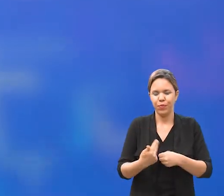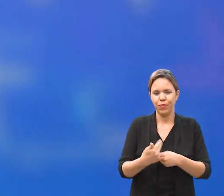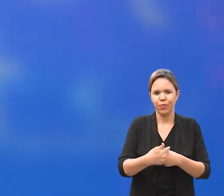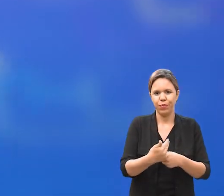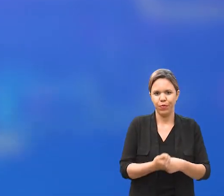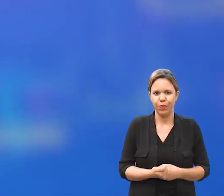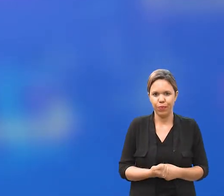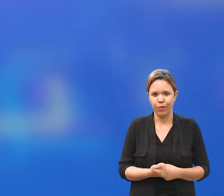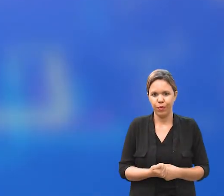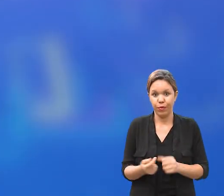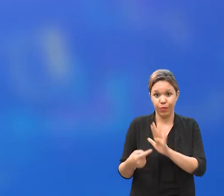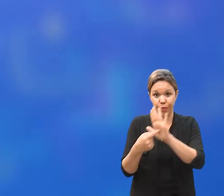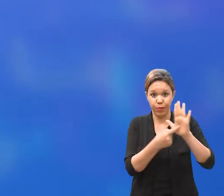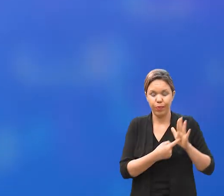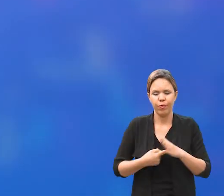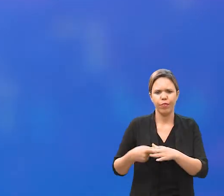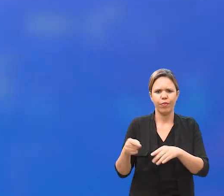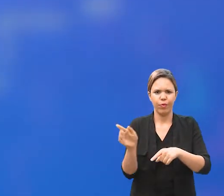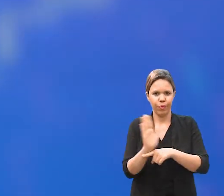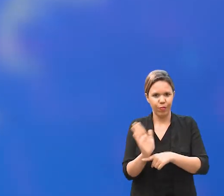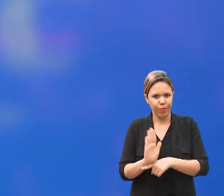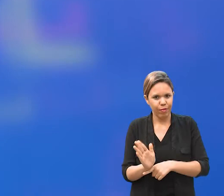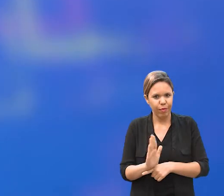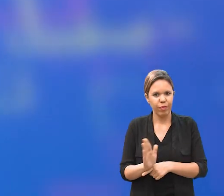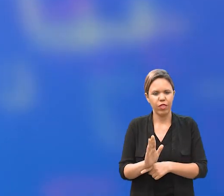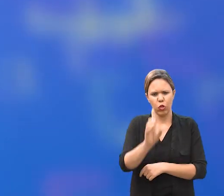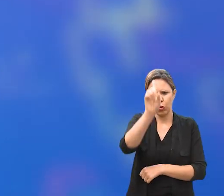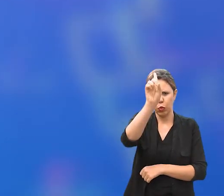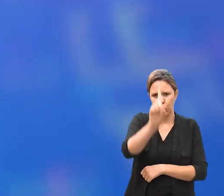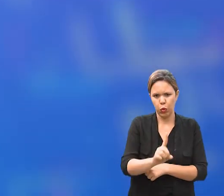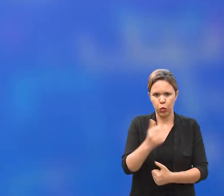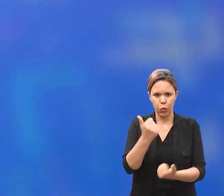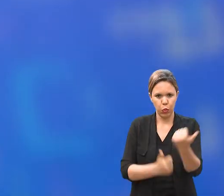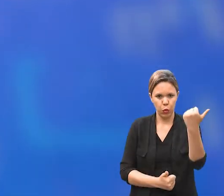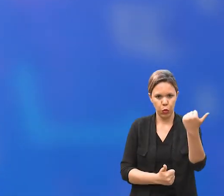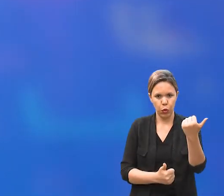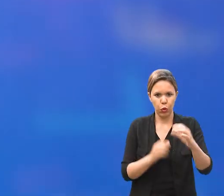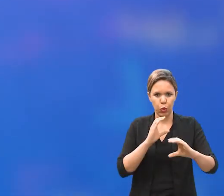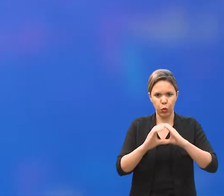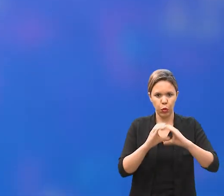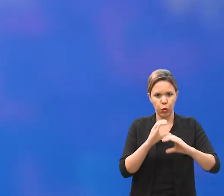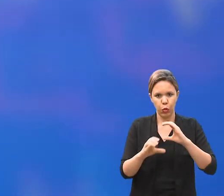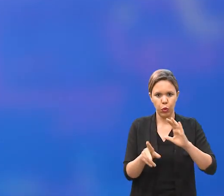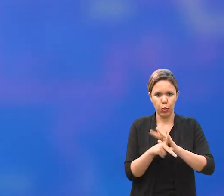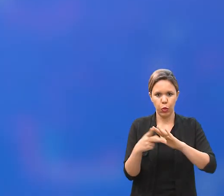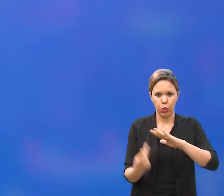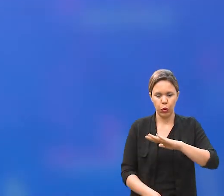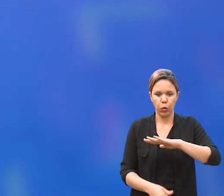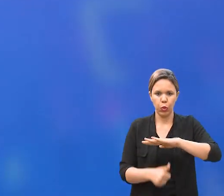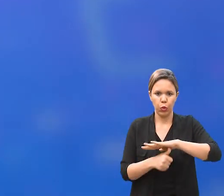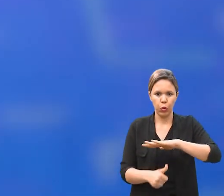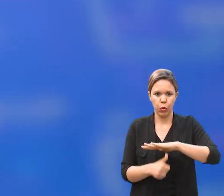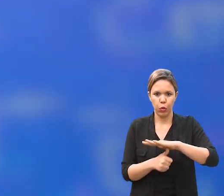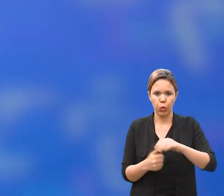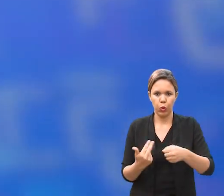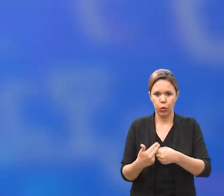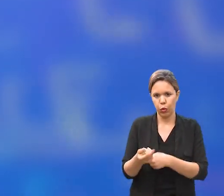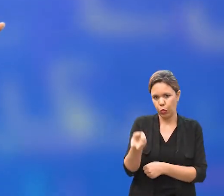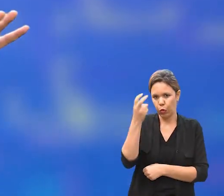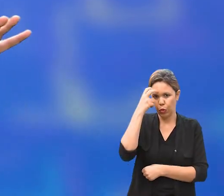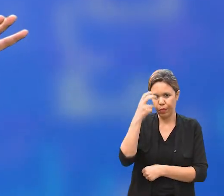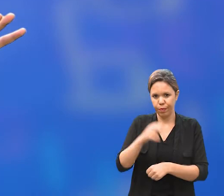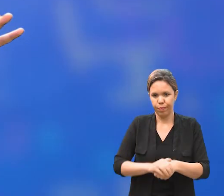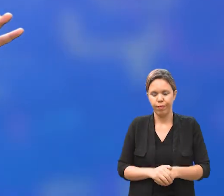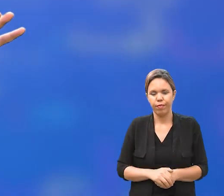Unicamp para a exibição de vídeos produzidos pela Diretoria de Comunicação da Pró-Reitoria de Extensão e Cultura.